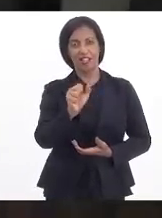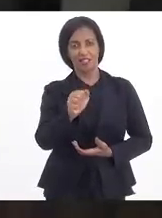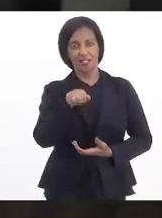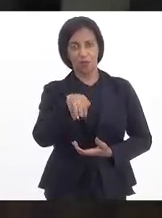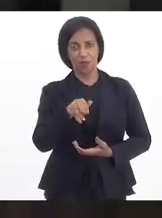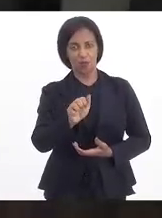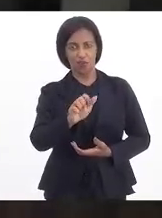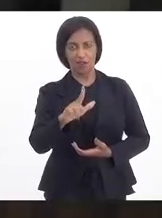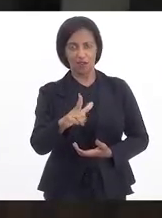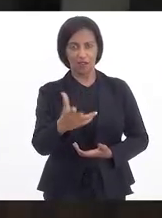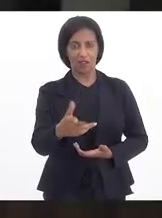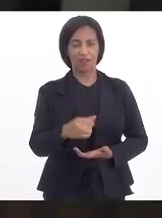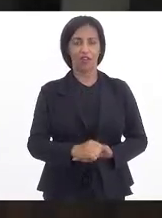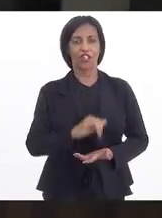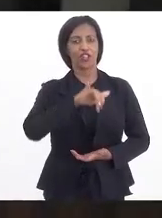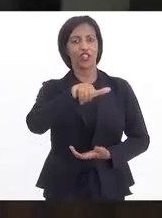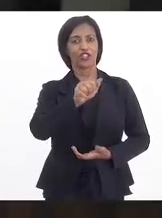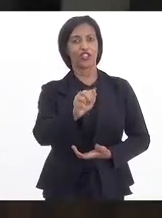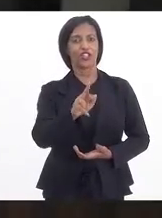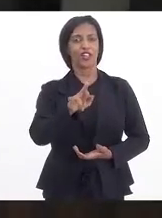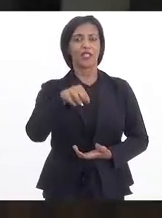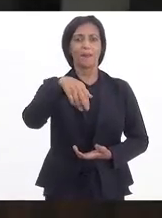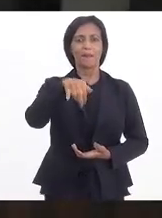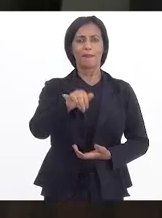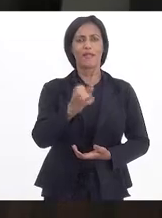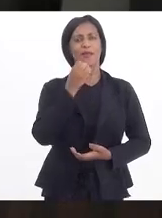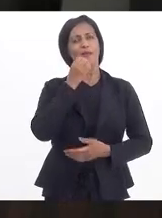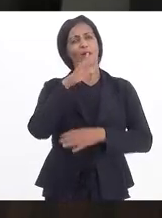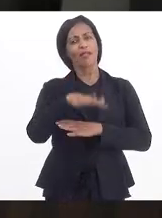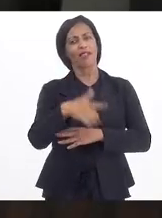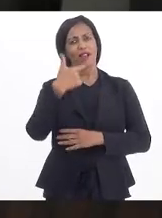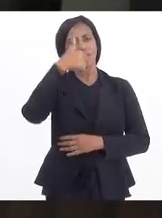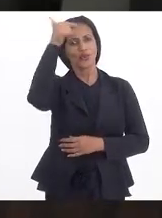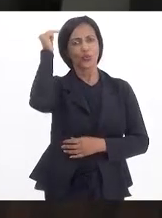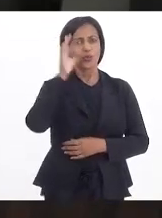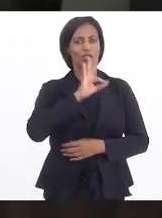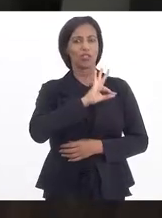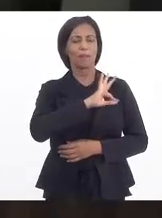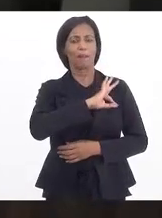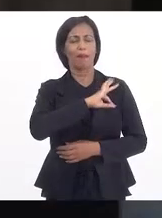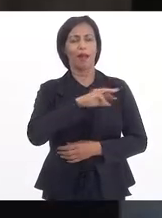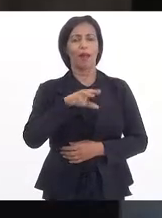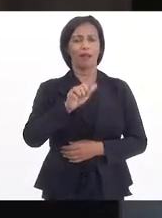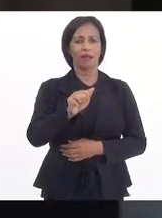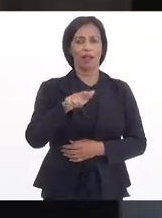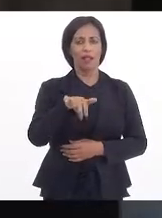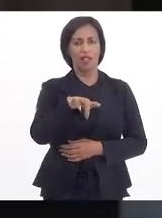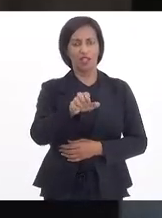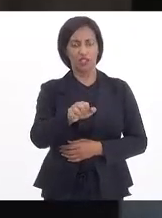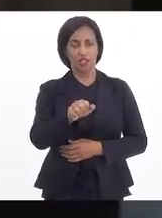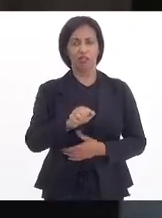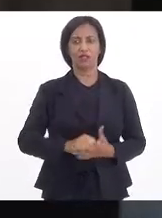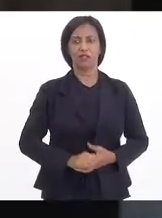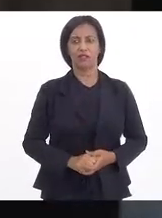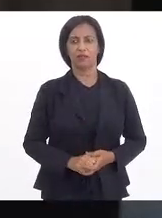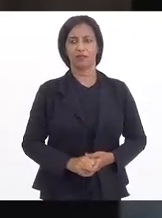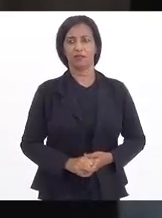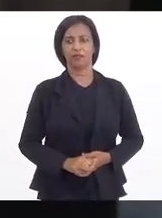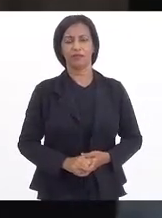Samuel tá do Jair mim que boa tarde boa tarde Luiz Marta Alexandre knoplock